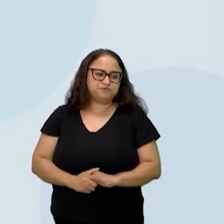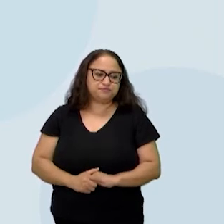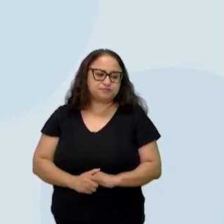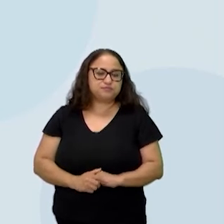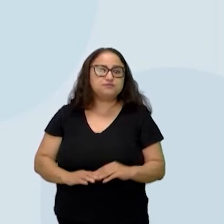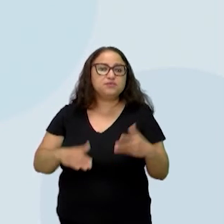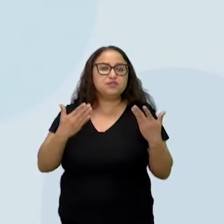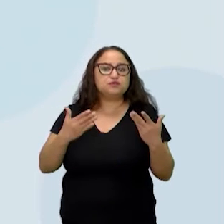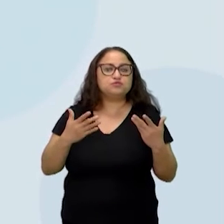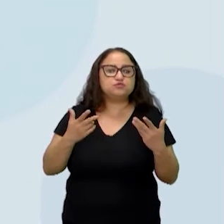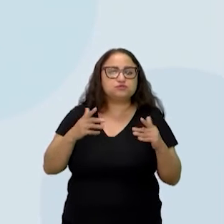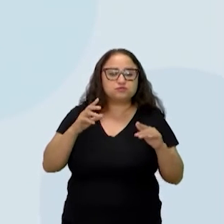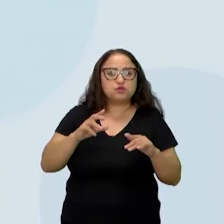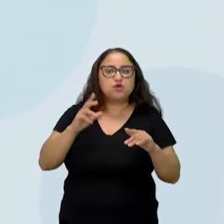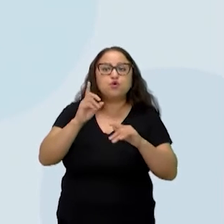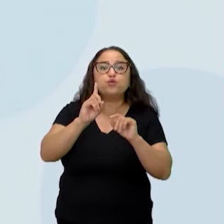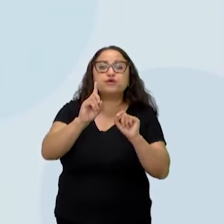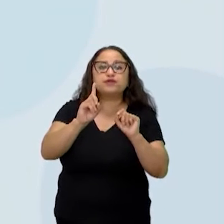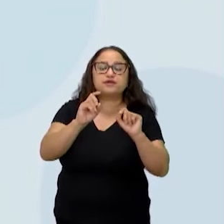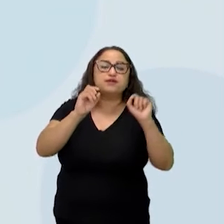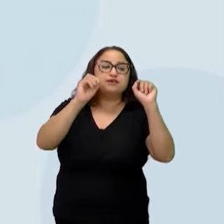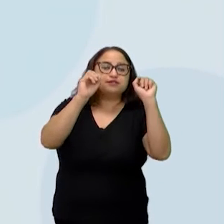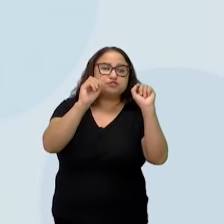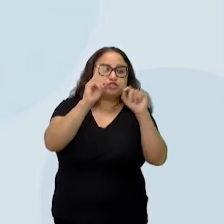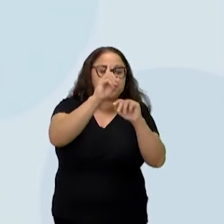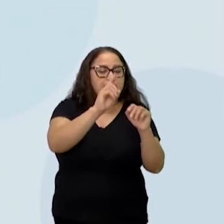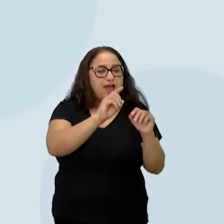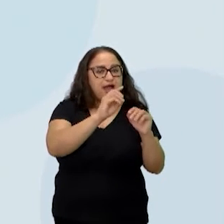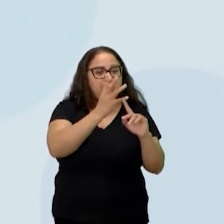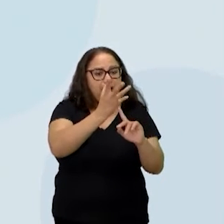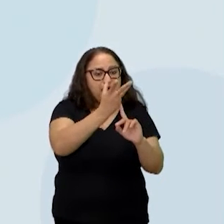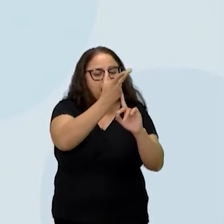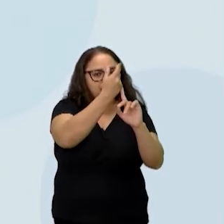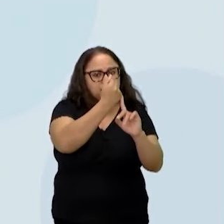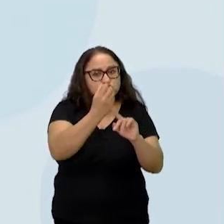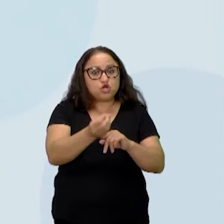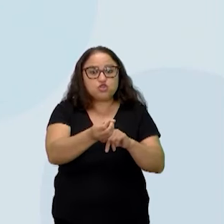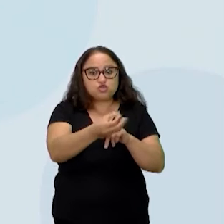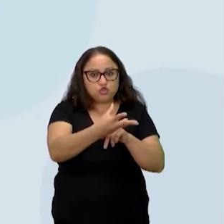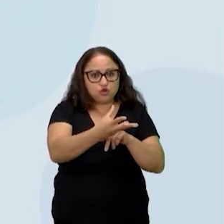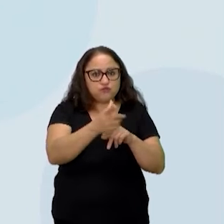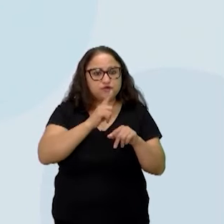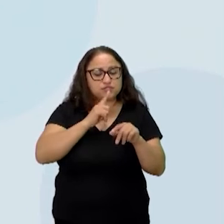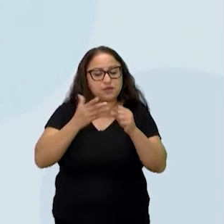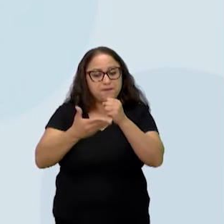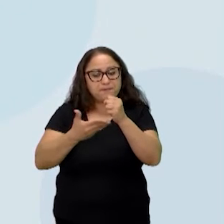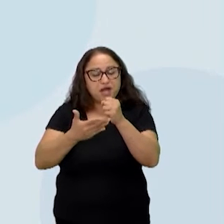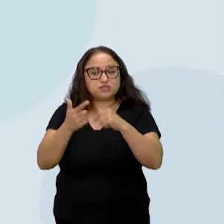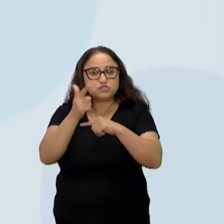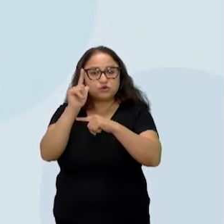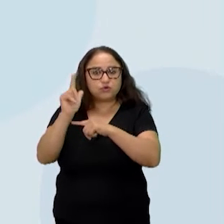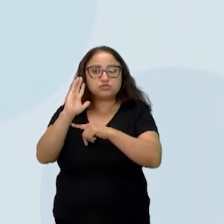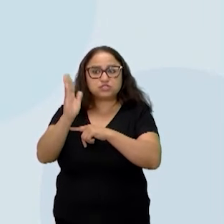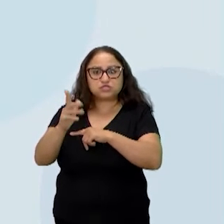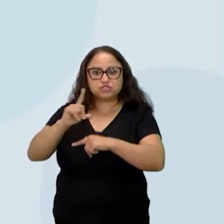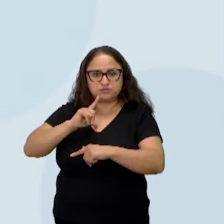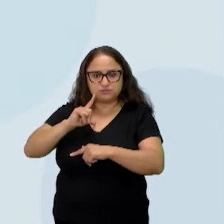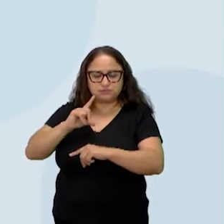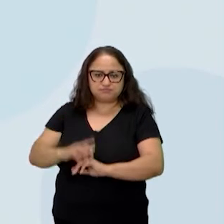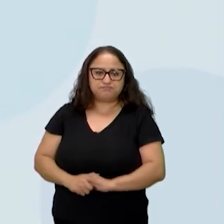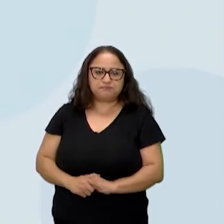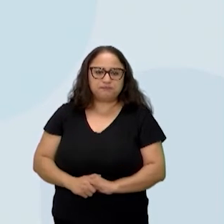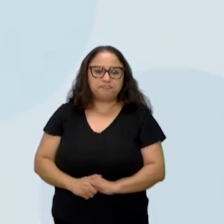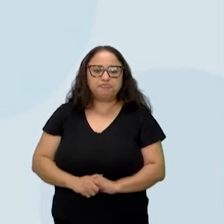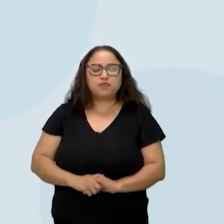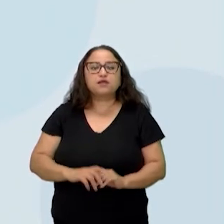isso a gente chama de obra derivada, tá? Aí você está fazendo uma nova obra baseada numa obra que já existia antes, né? A esse tipo de